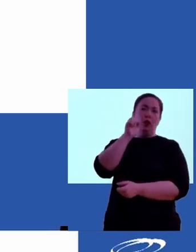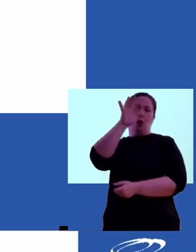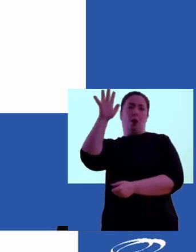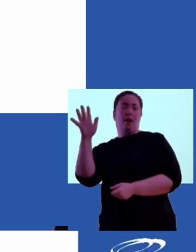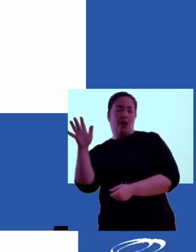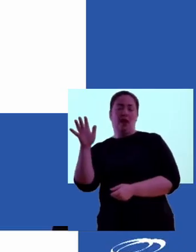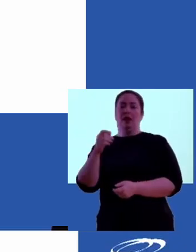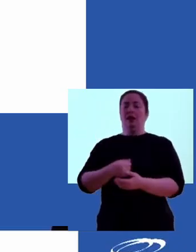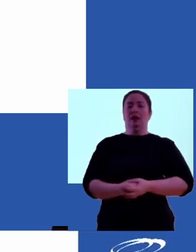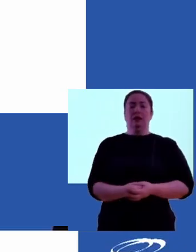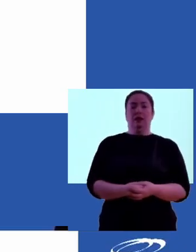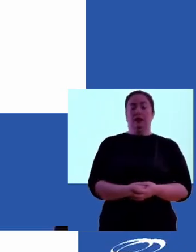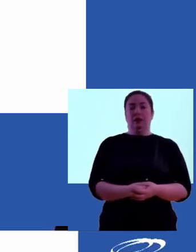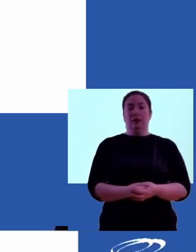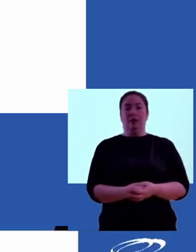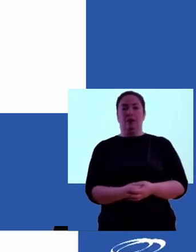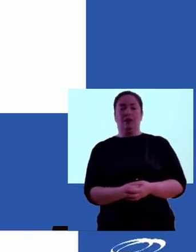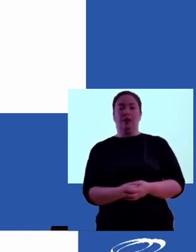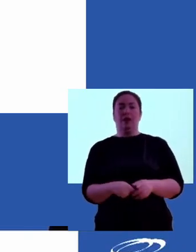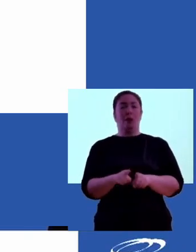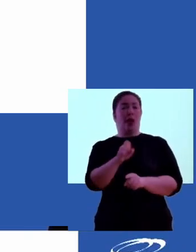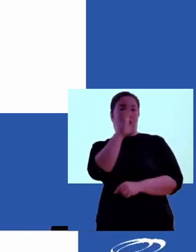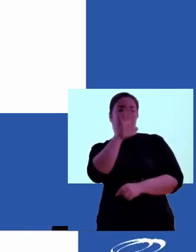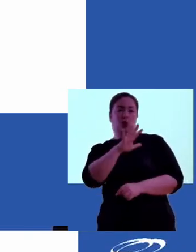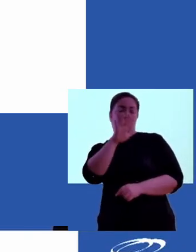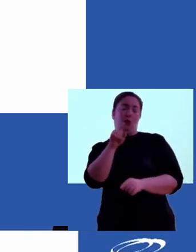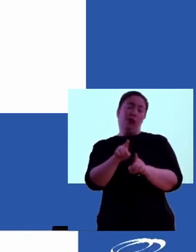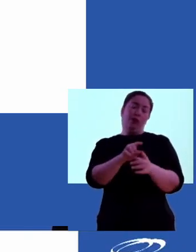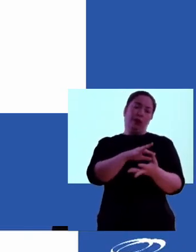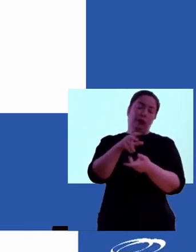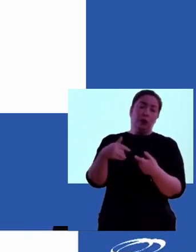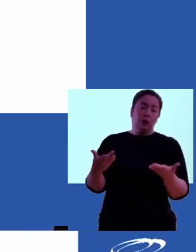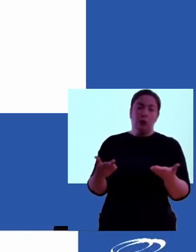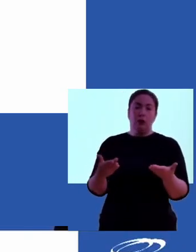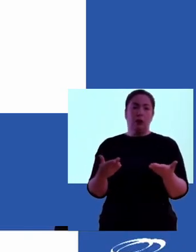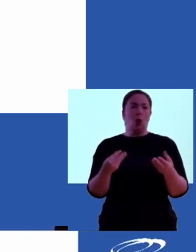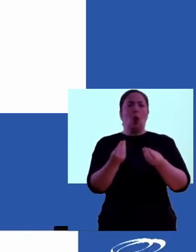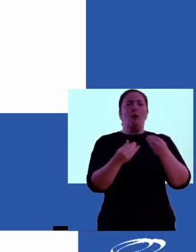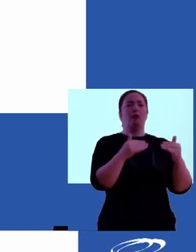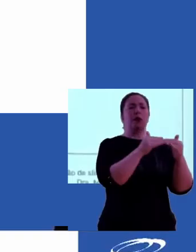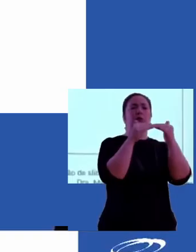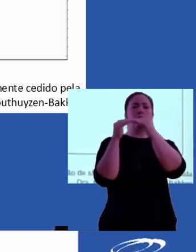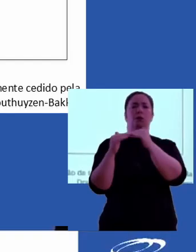Europeia de Infecção Articular, o Consenso Internacional e o Grupo de Estudos de Infecção e